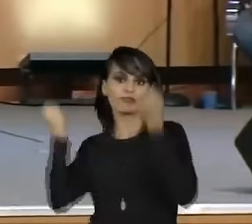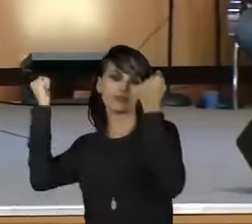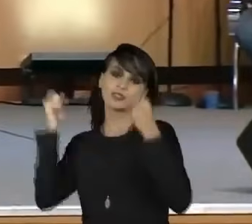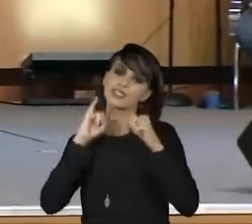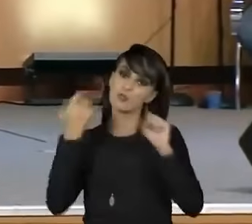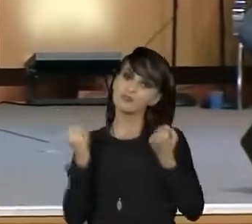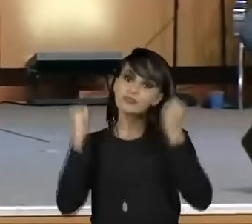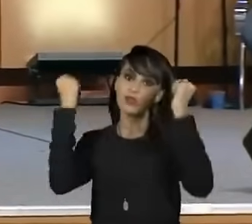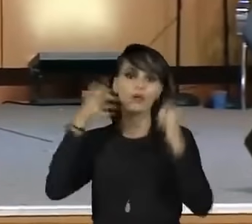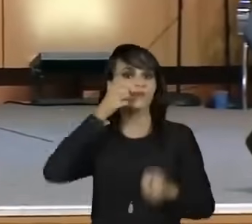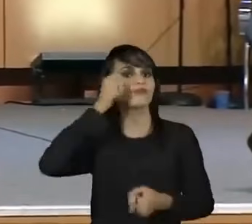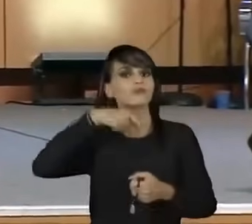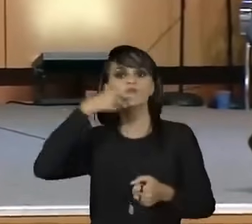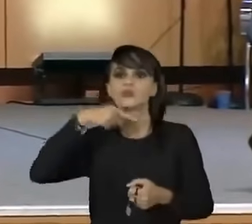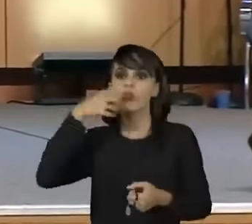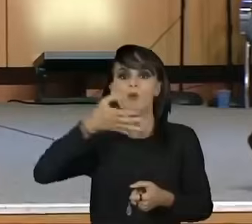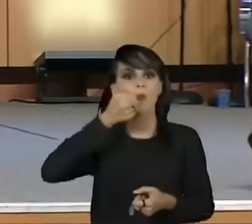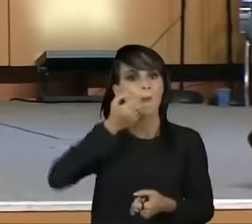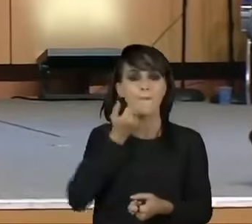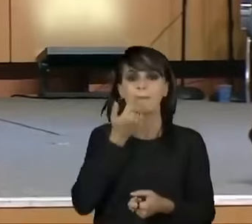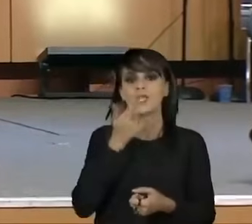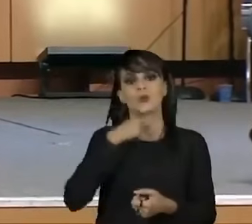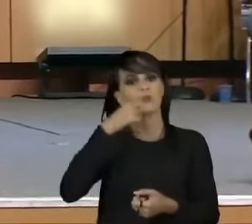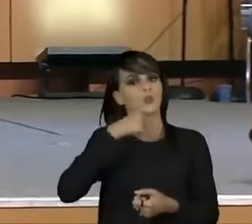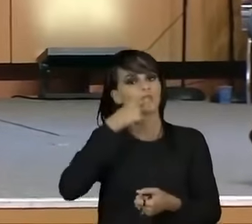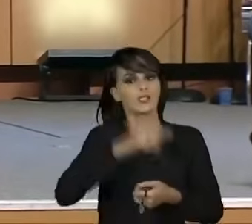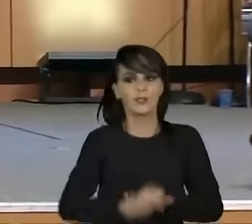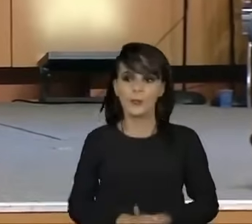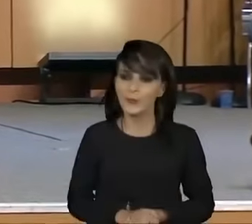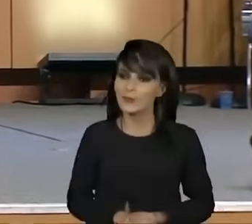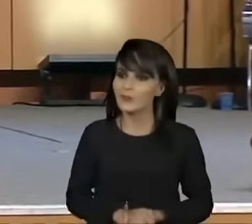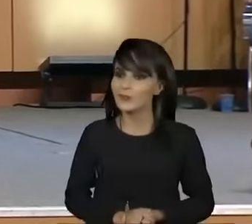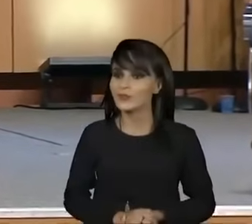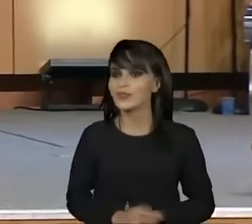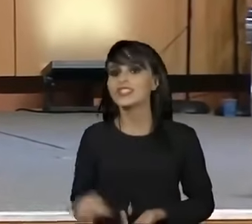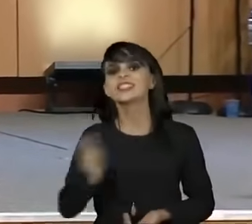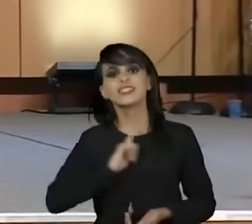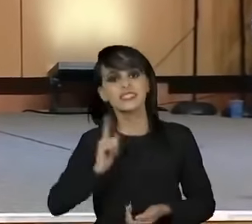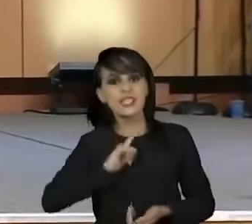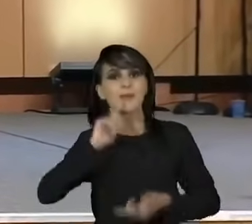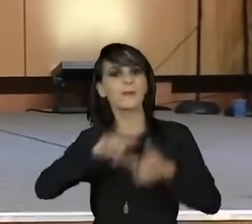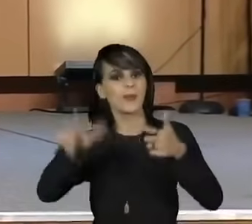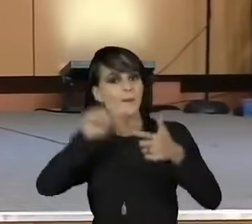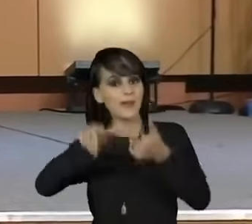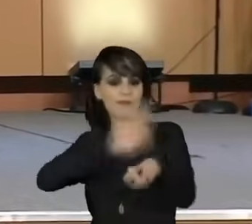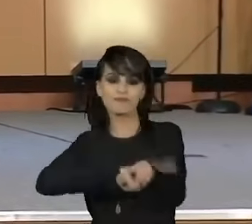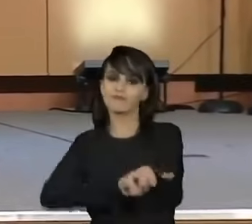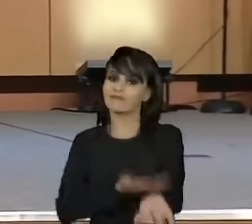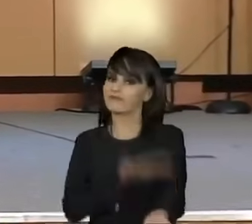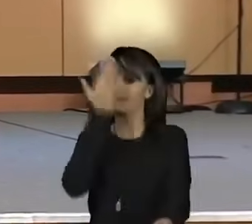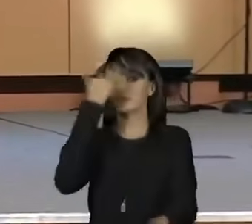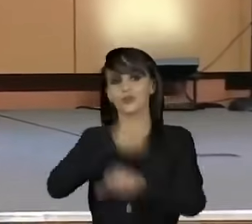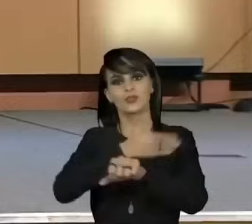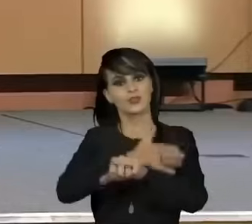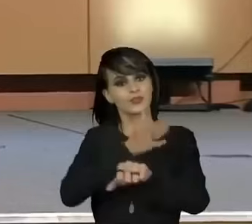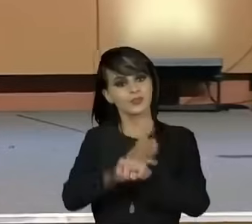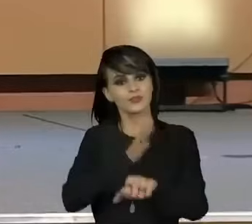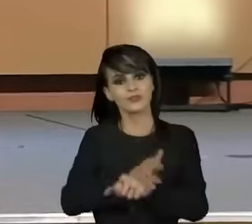eu fosse estressado não dormia direito não comia direito se eu fosse estressado eu tinha problemas de pressão alto o tempo